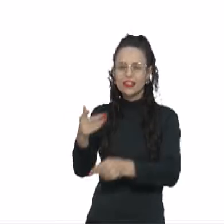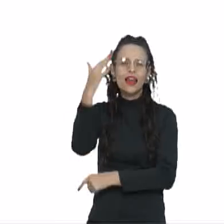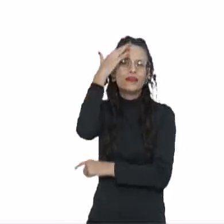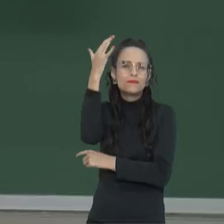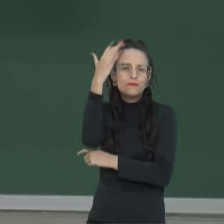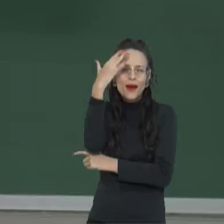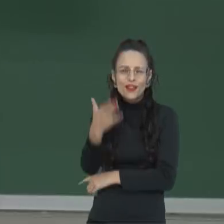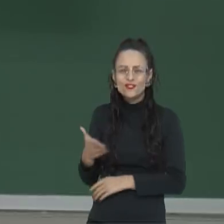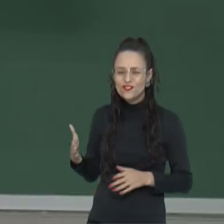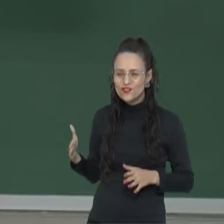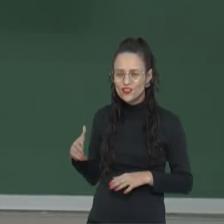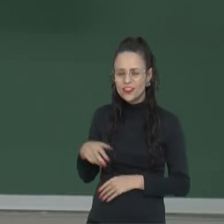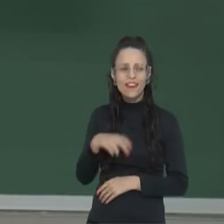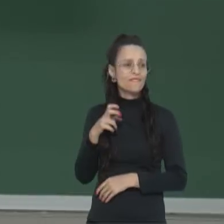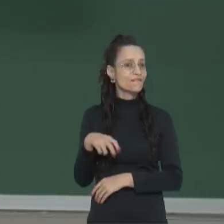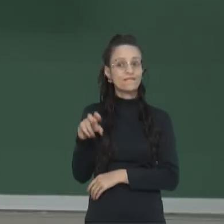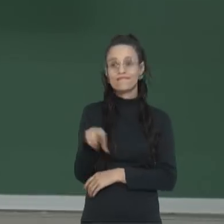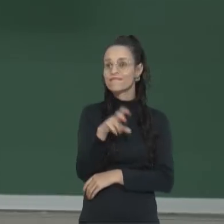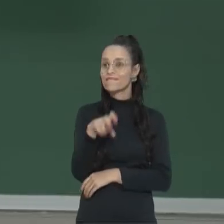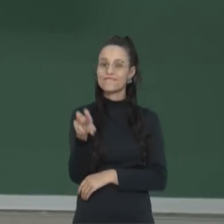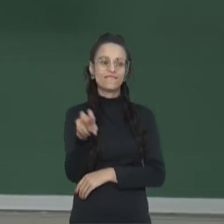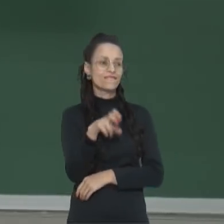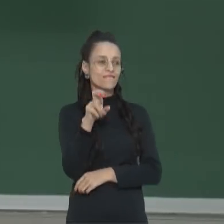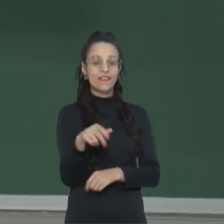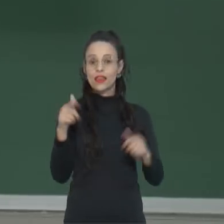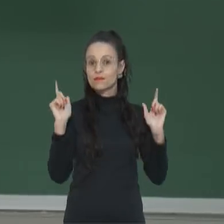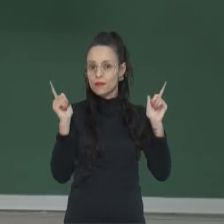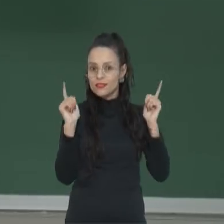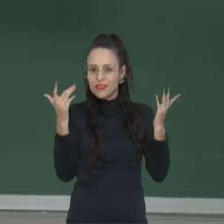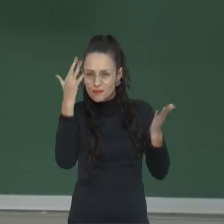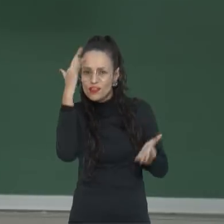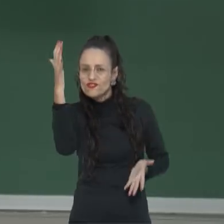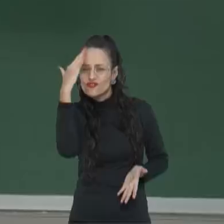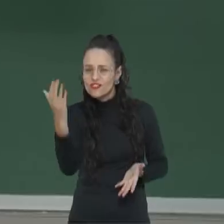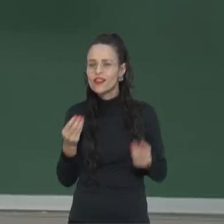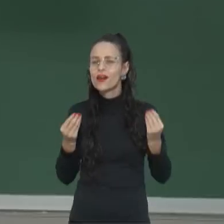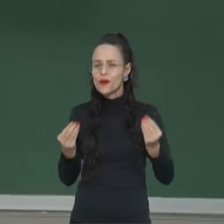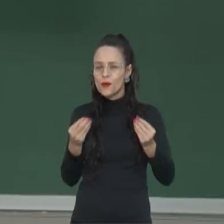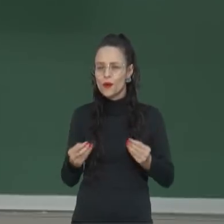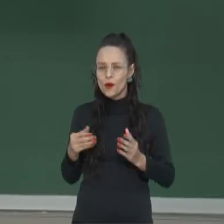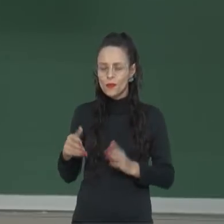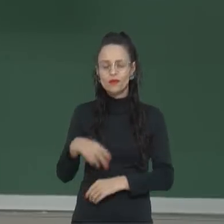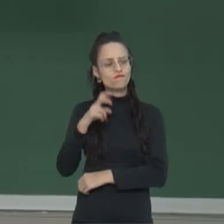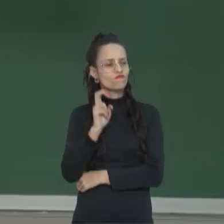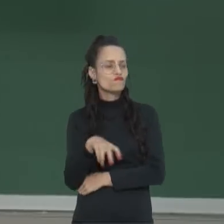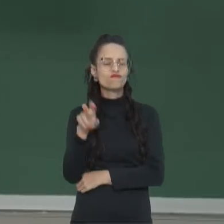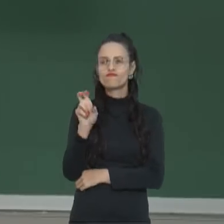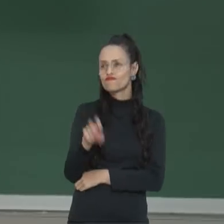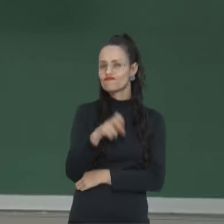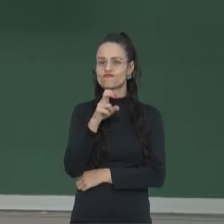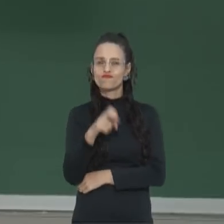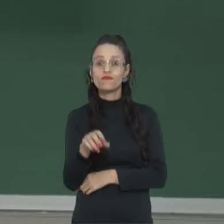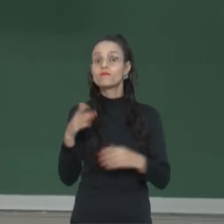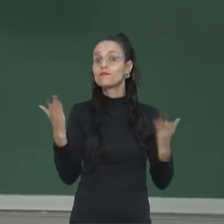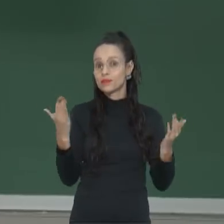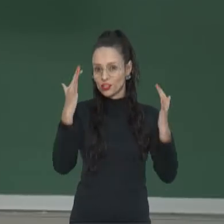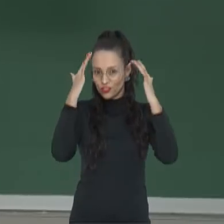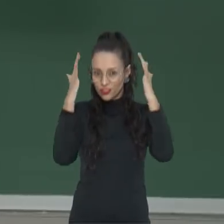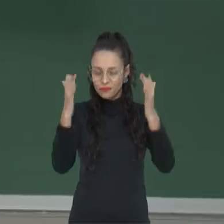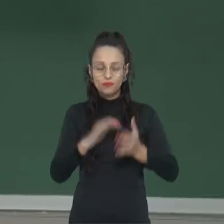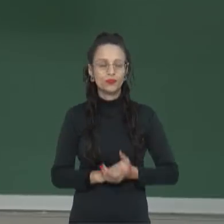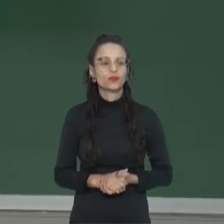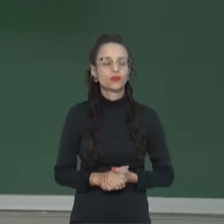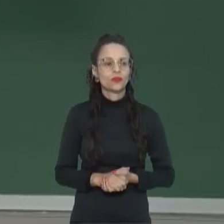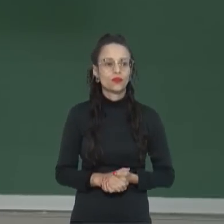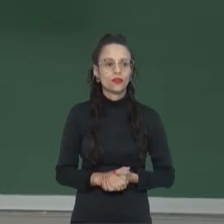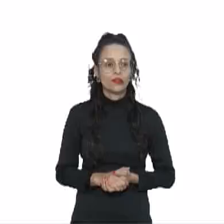você passando por essas estradas como turista mesmo, pessoas que fazem, peregrinos, que fazem estrada a pé, desses 30 mil quilômetros.